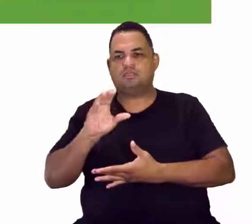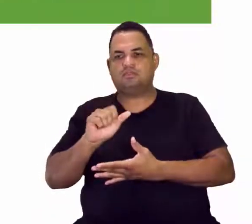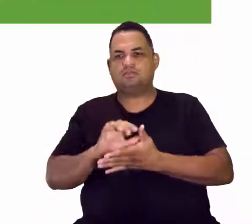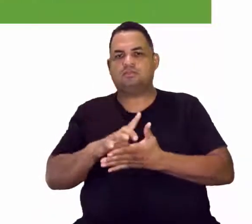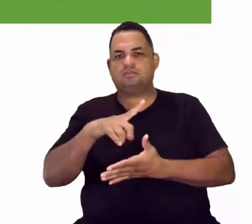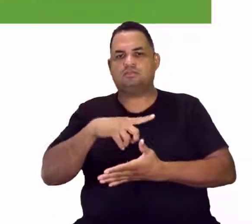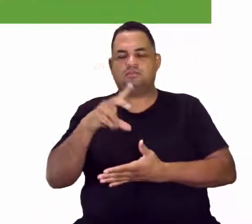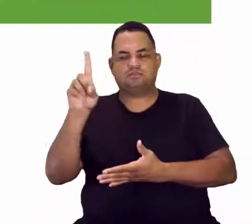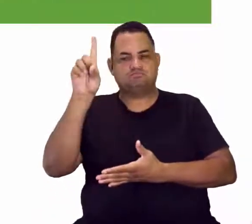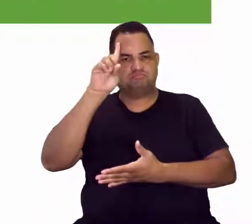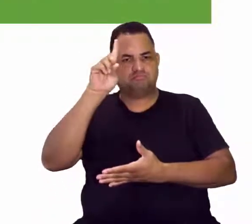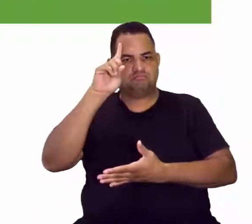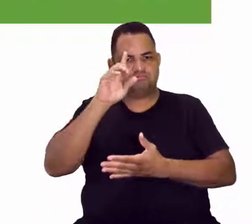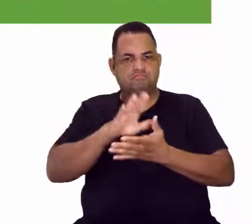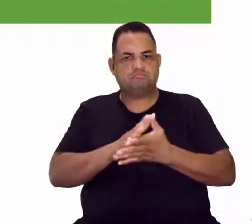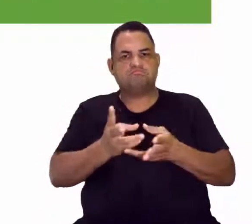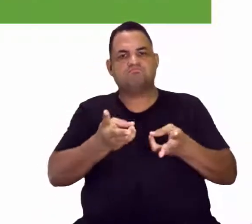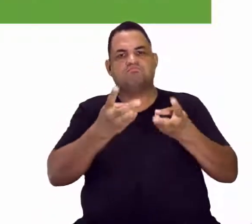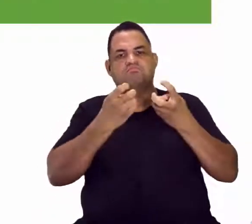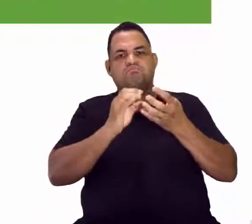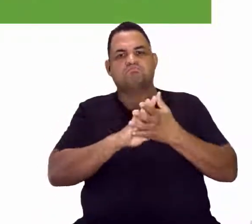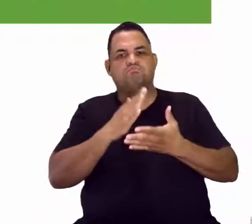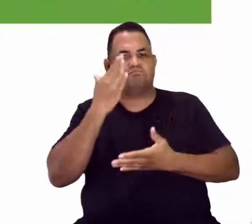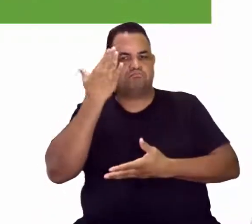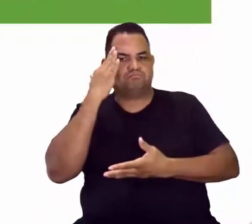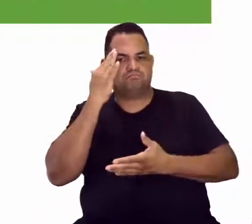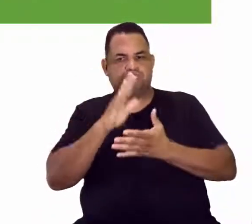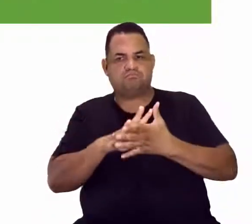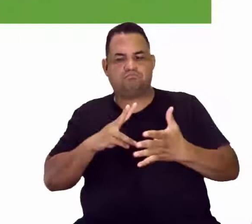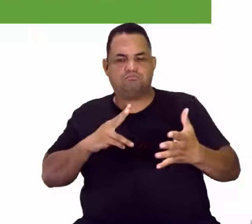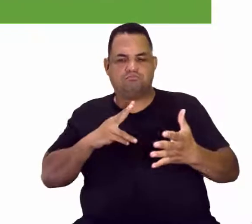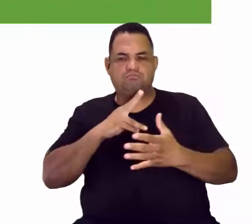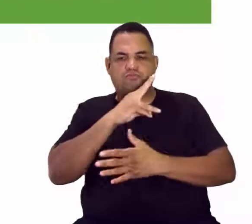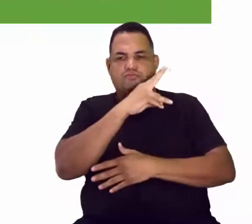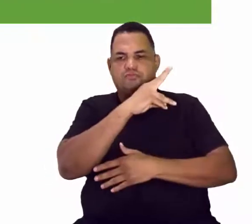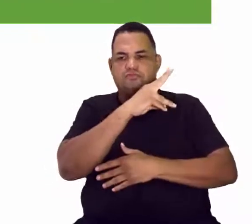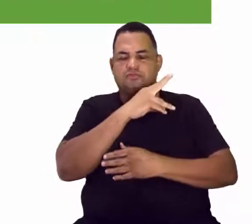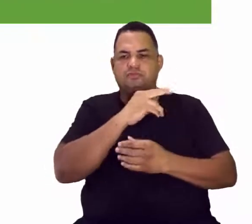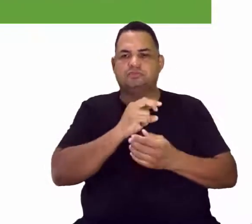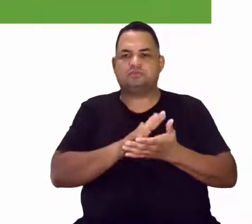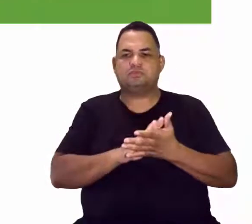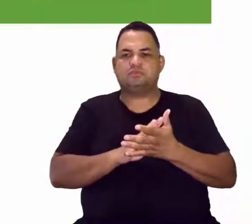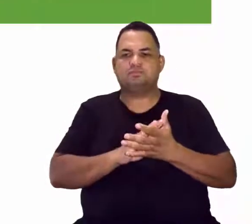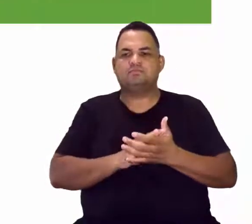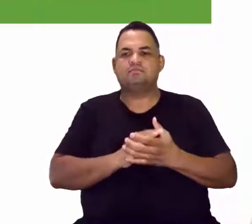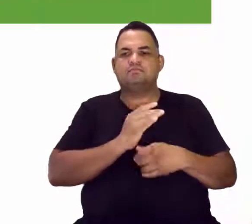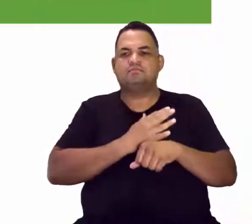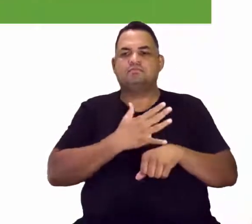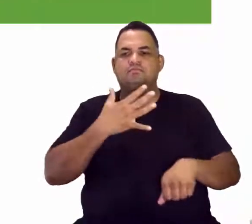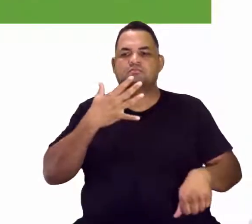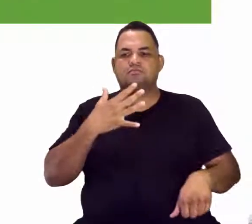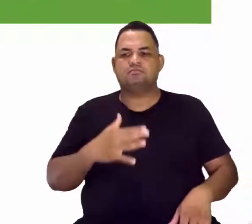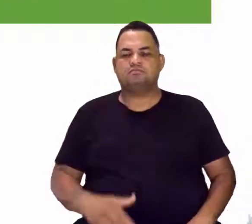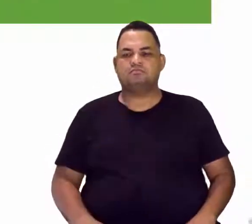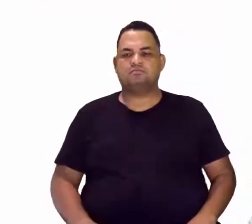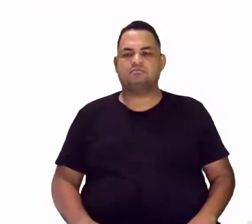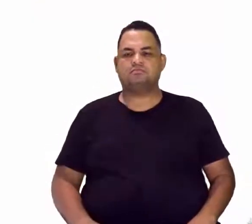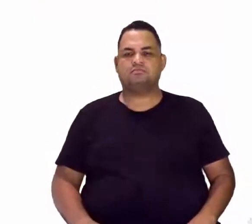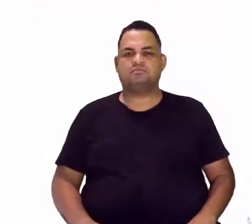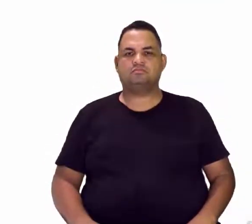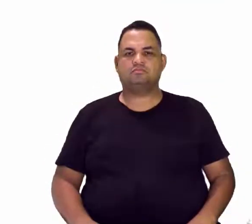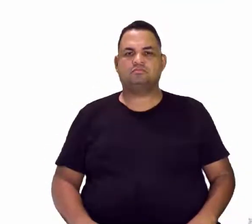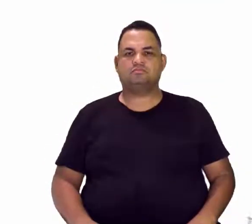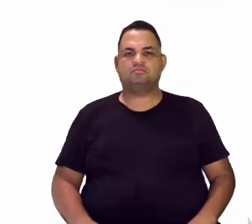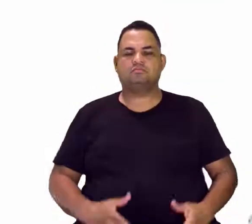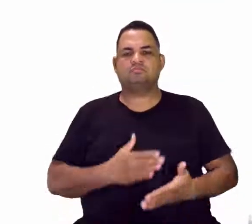dia a dia e também identificar e compreender a força dos ácidos. E aí nós